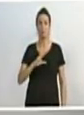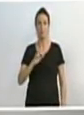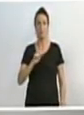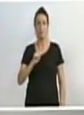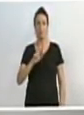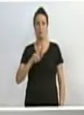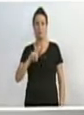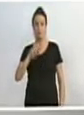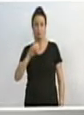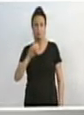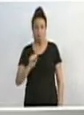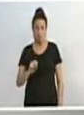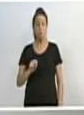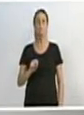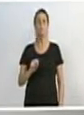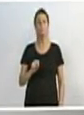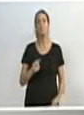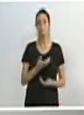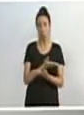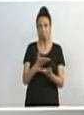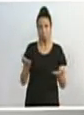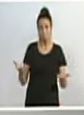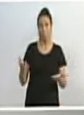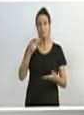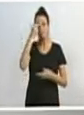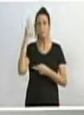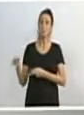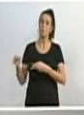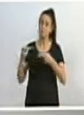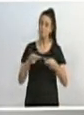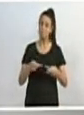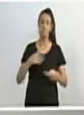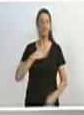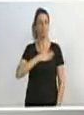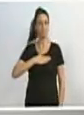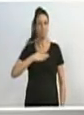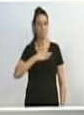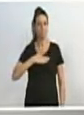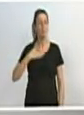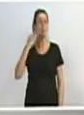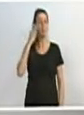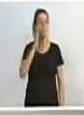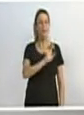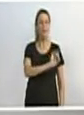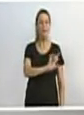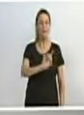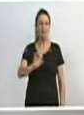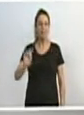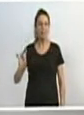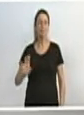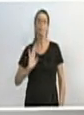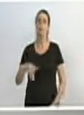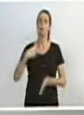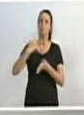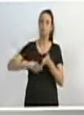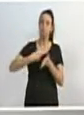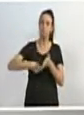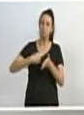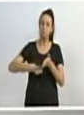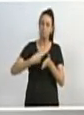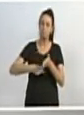me permitem, a todos os nossos convidados hoje aqui, eu gostaria de saudá-los. Eu tenho certeza que cada um de vocês, depois dessa grande batalha, dessa grande luta